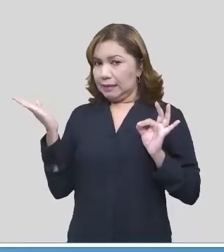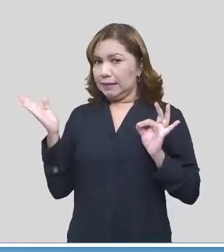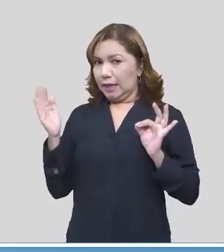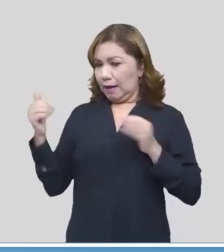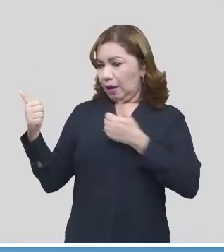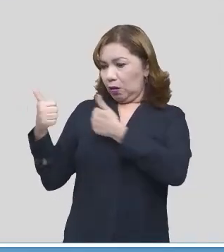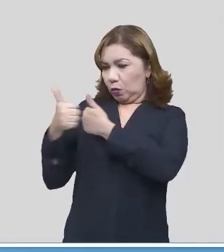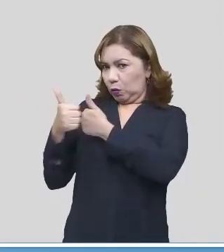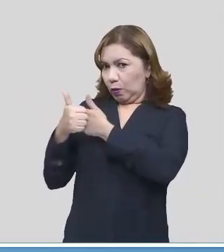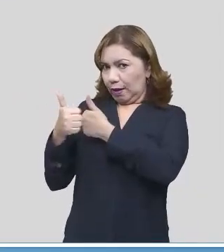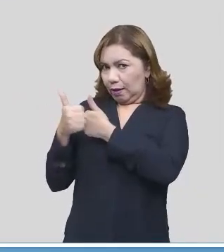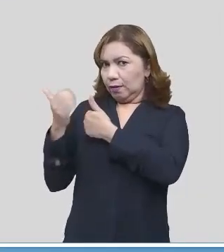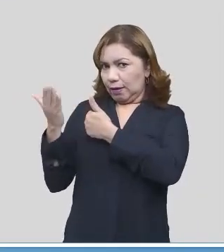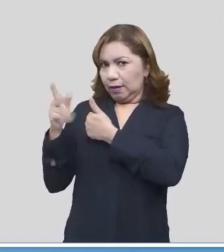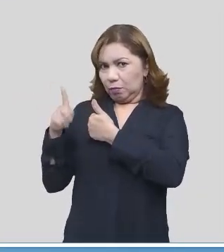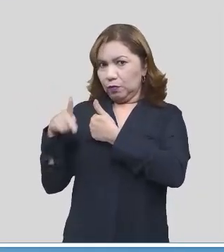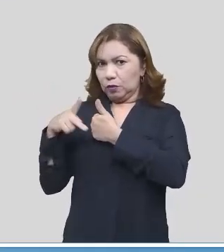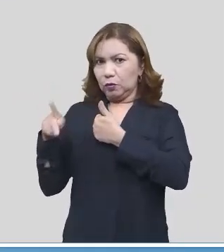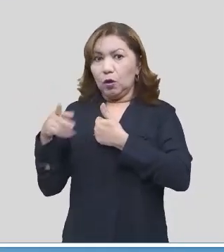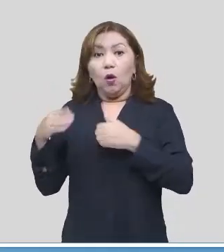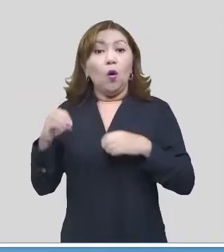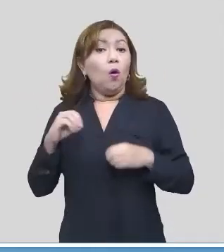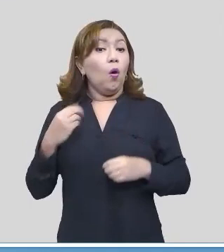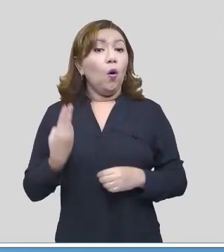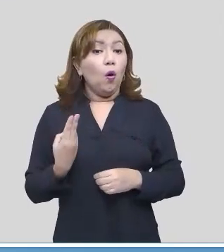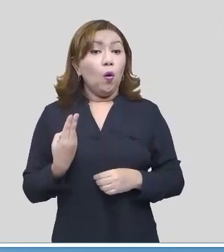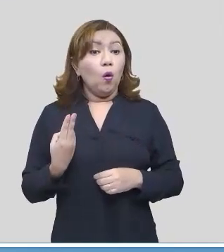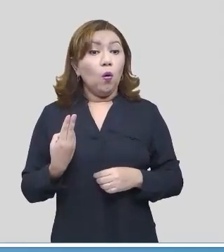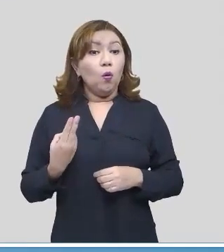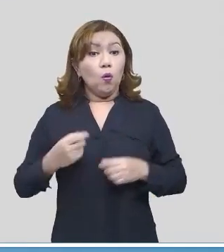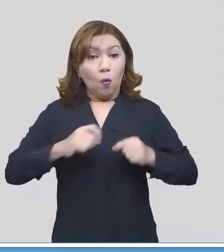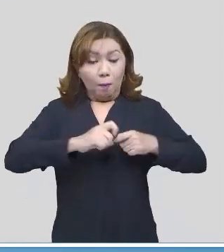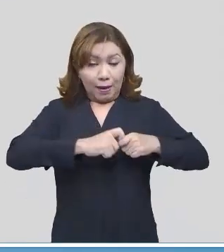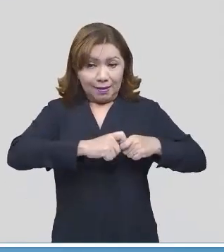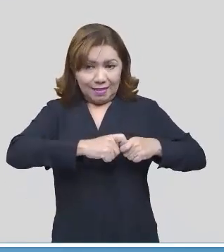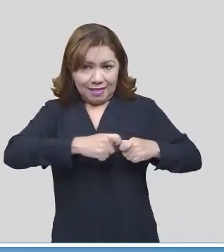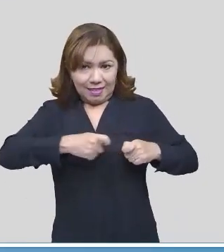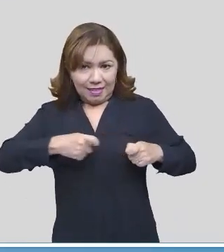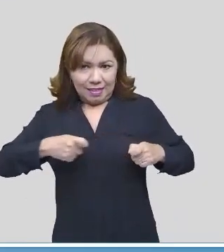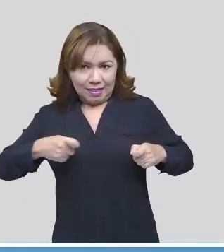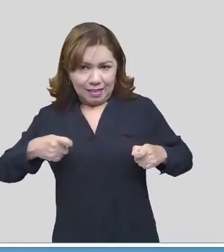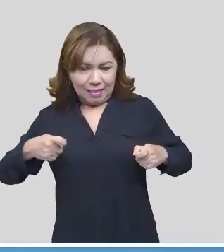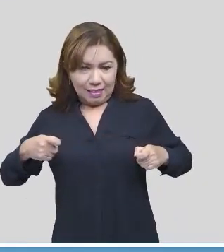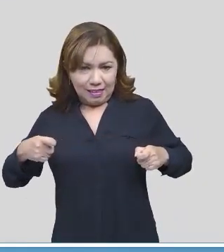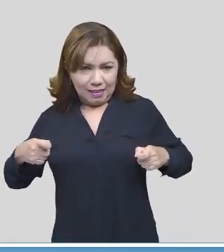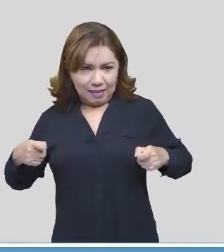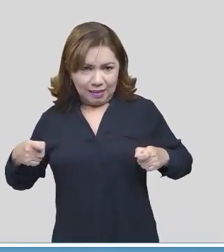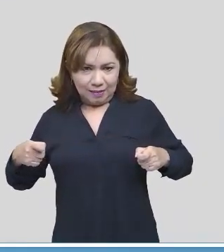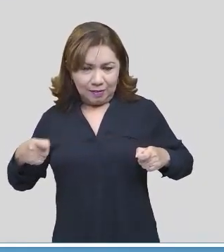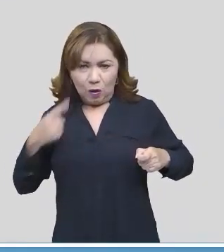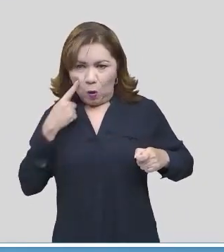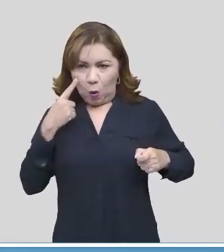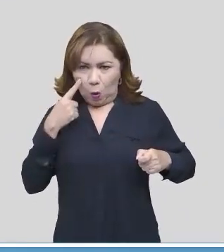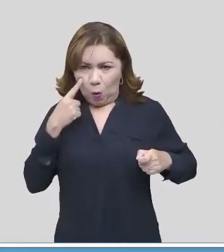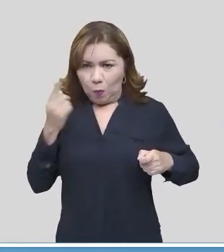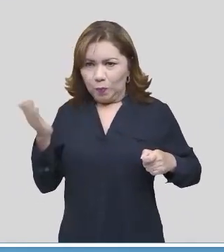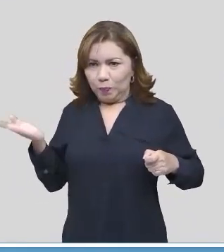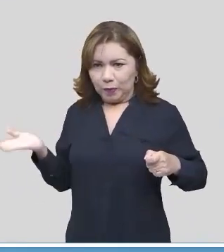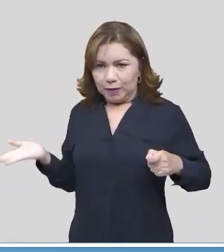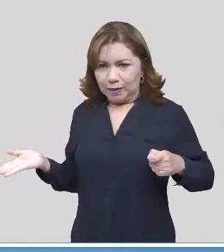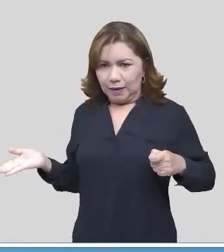métrica. E podemos também usar uma trena para verificar, essa que está aqui